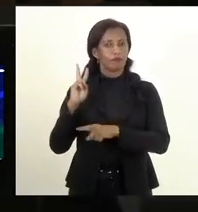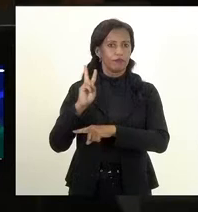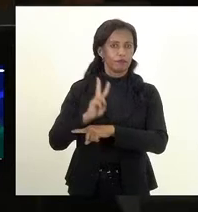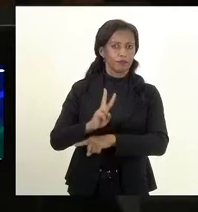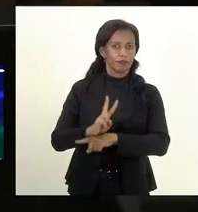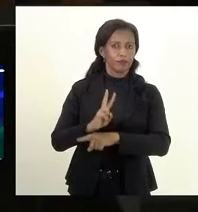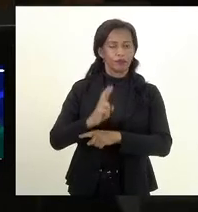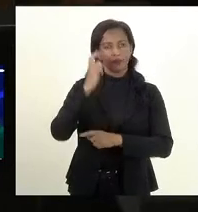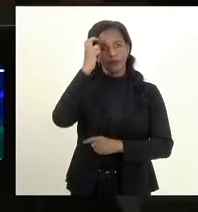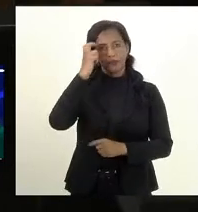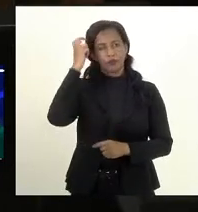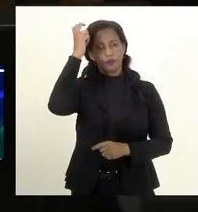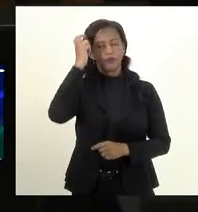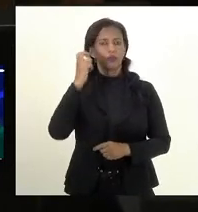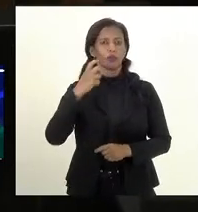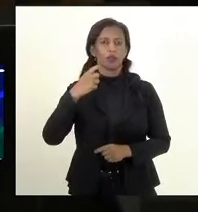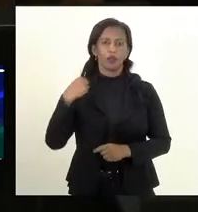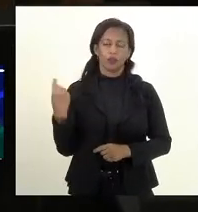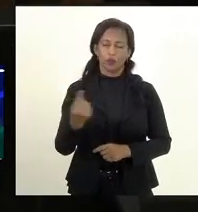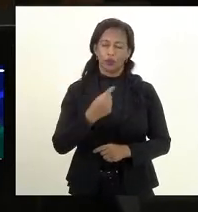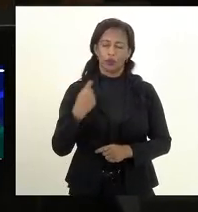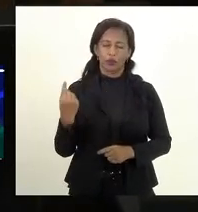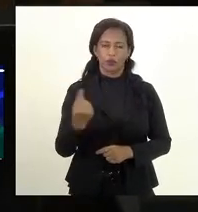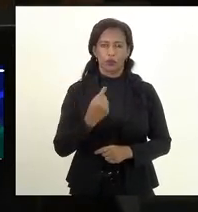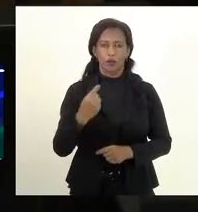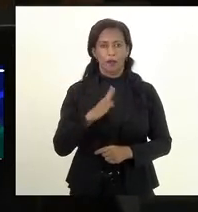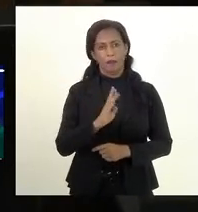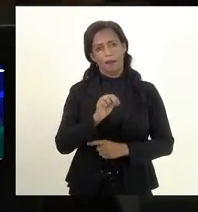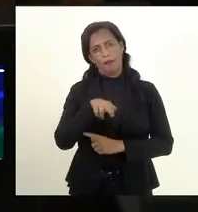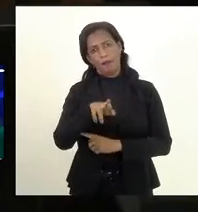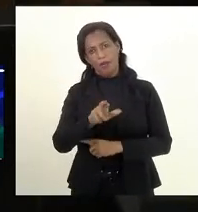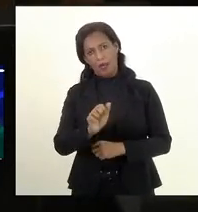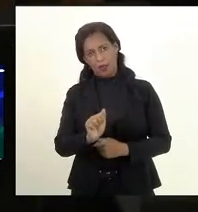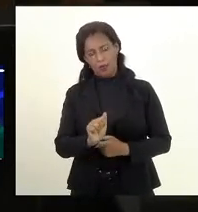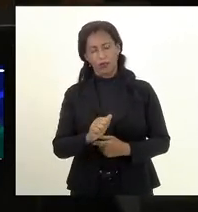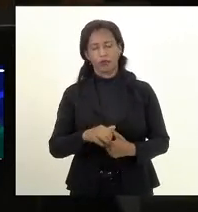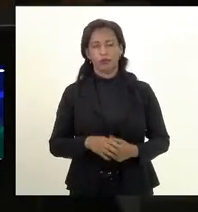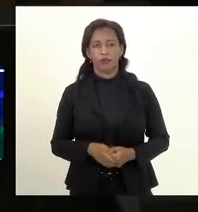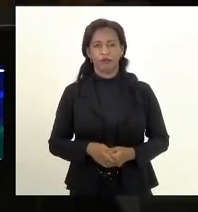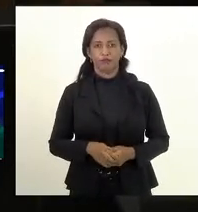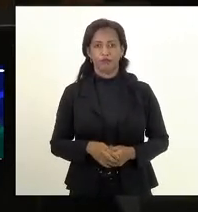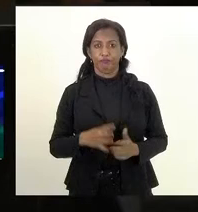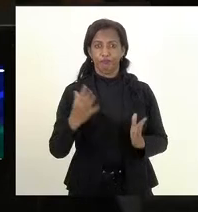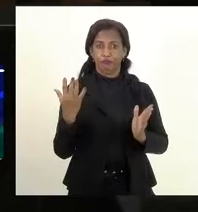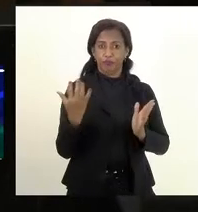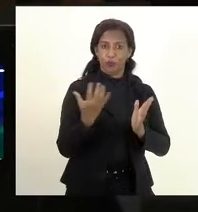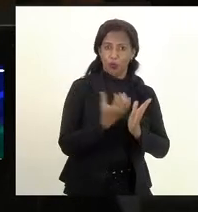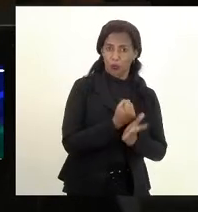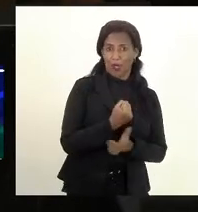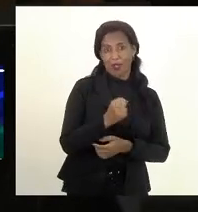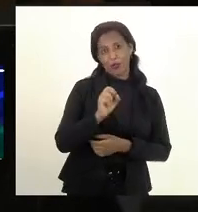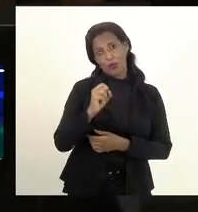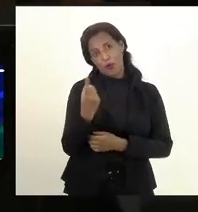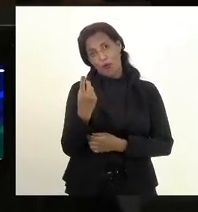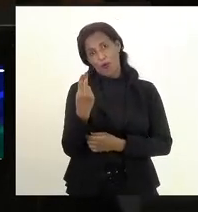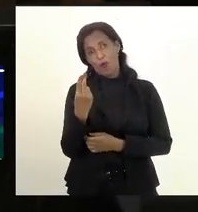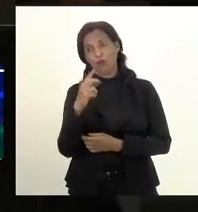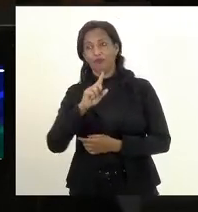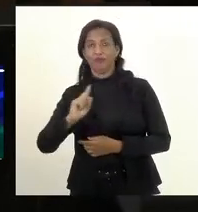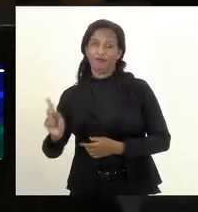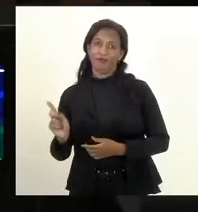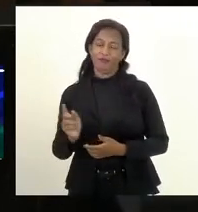Cultural dos nossos bens tombados e não tombados